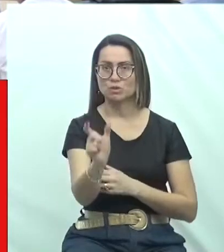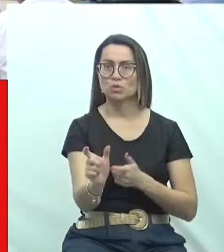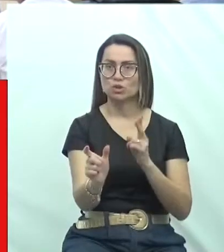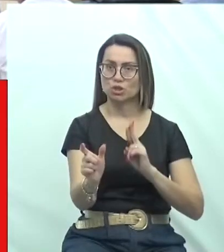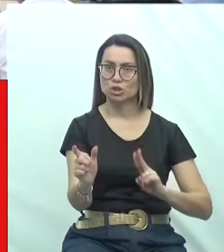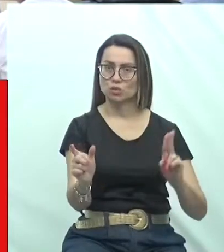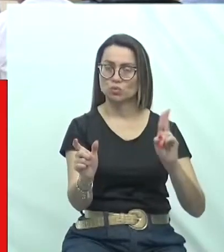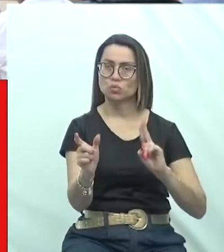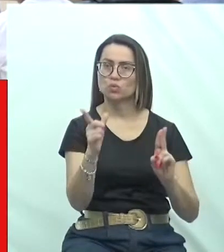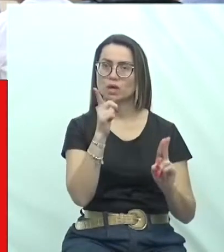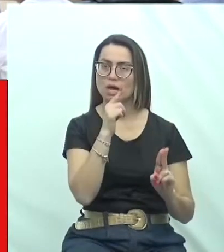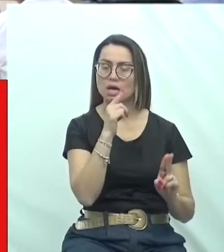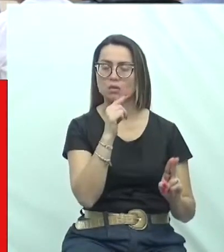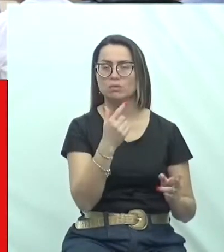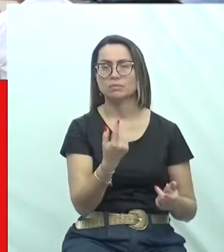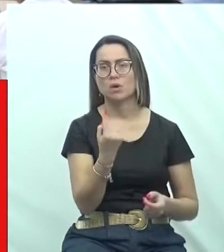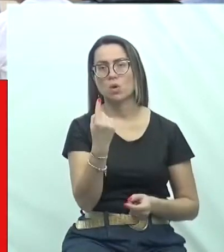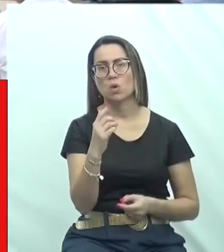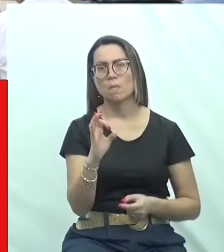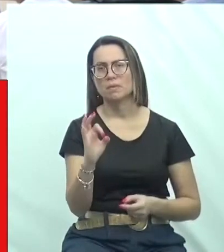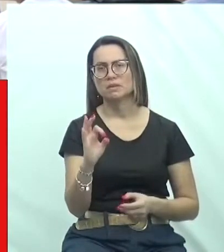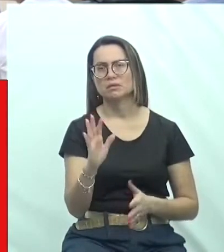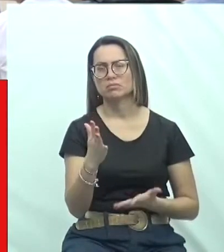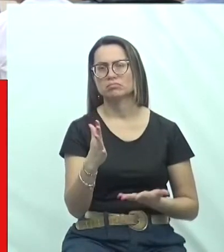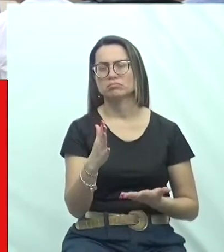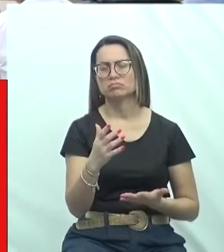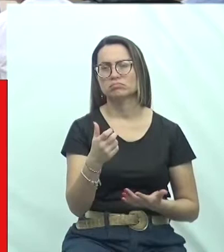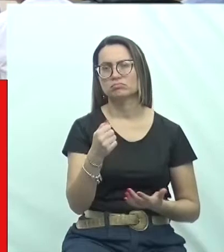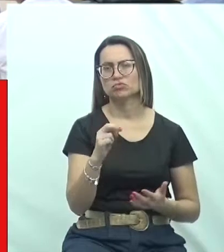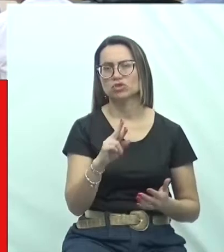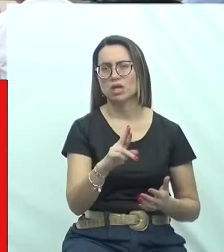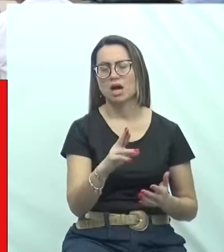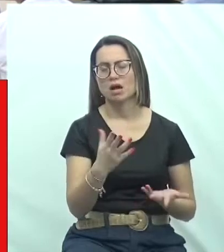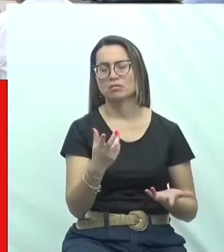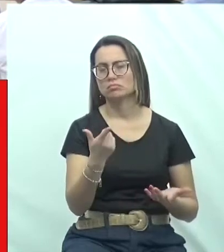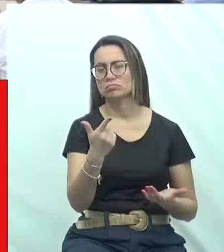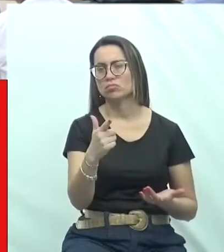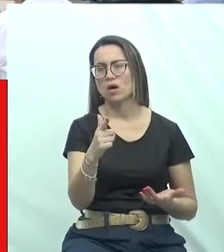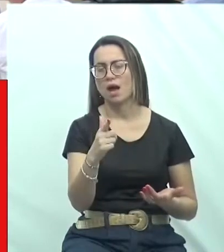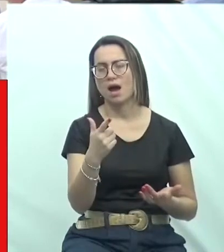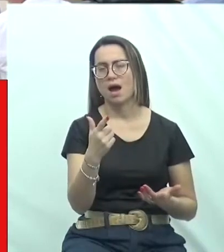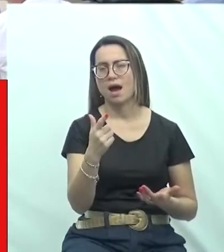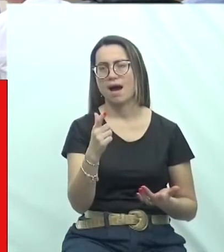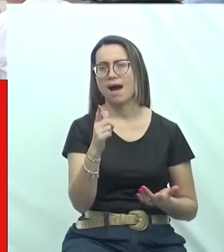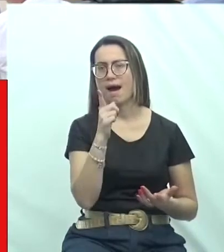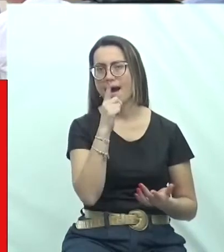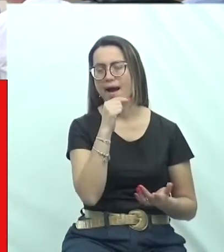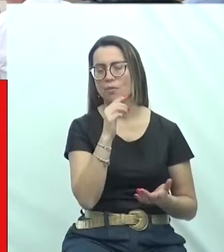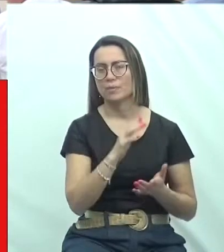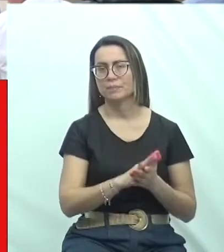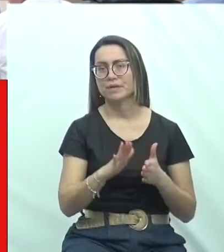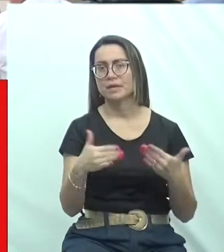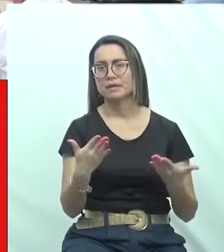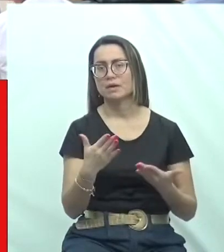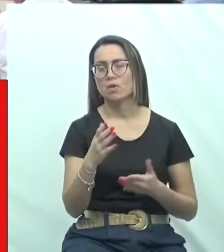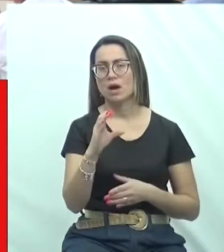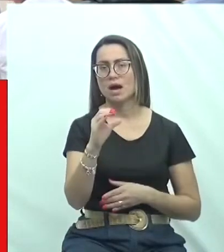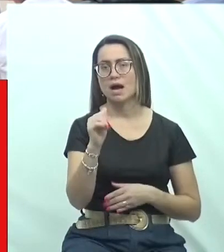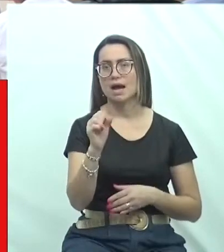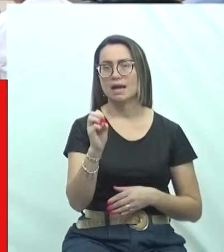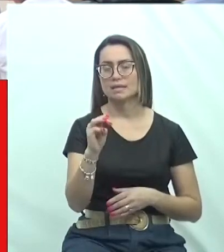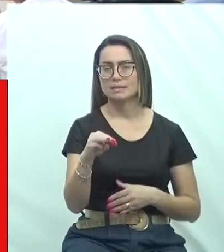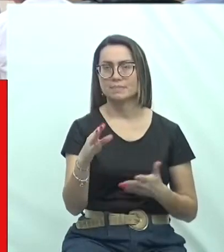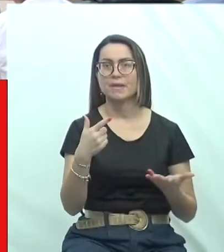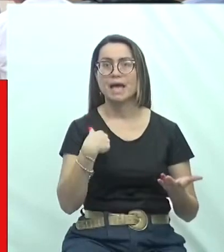um percentual desse é de ar, não é água. E a Casan, eu sei que eu estou falando aqui